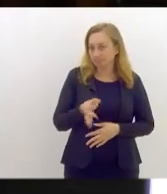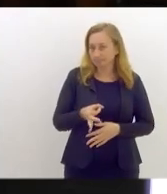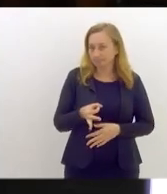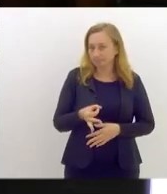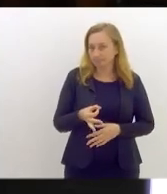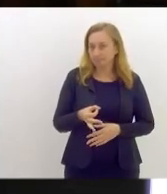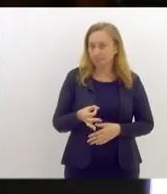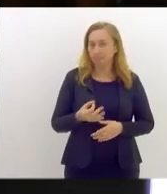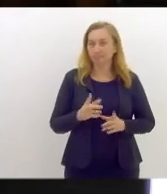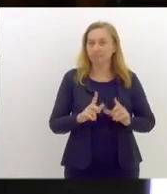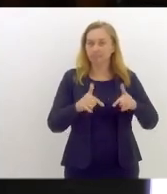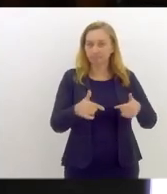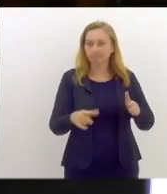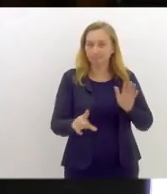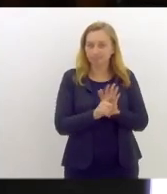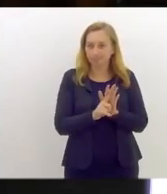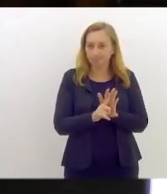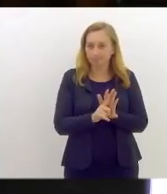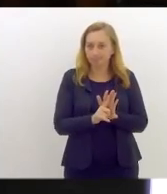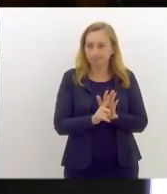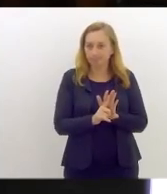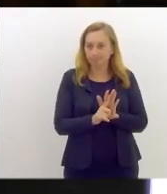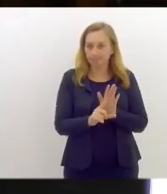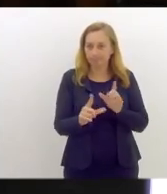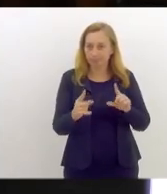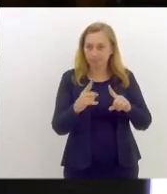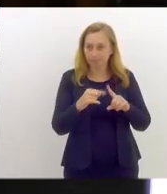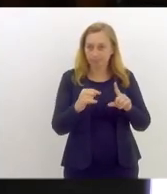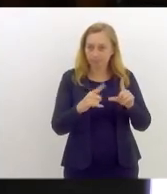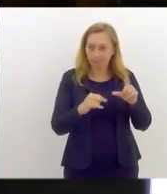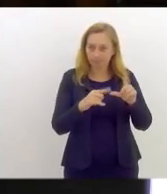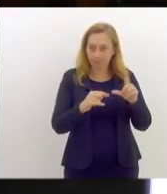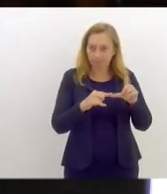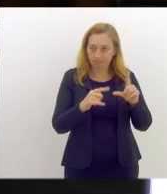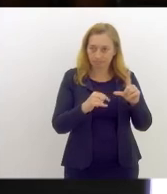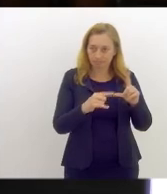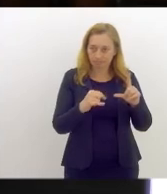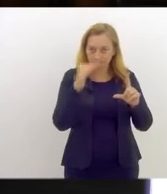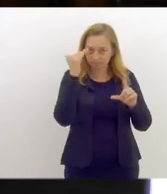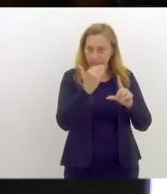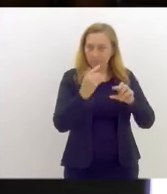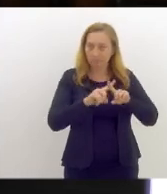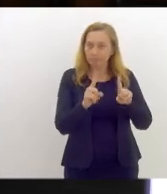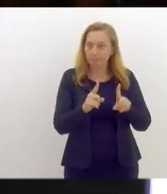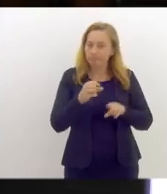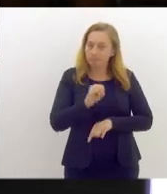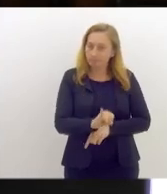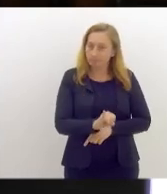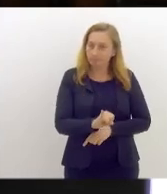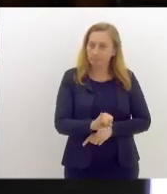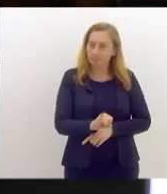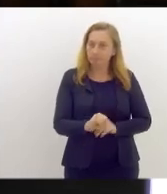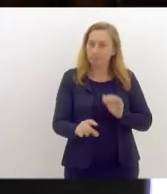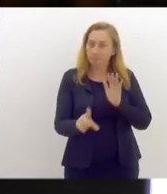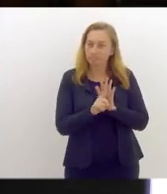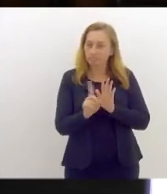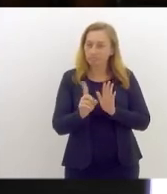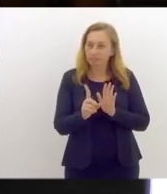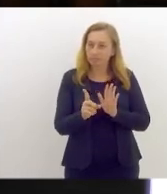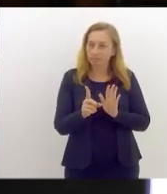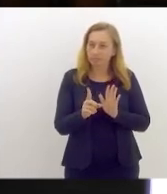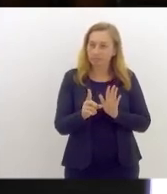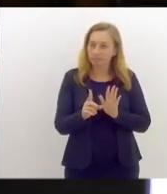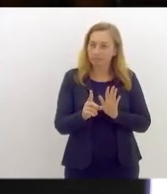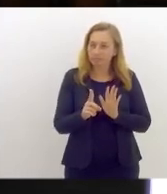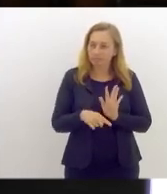aplicar a lei na sua literalidade porque a lei tá atendendo aos fins agora se eventualmente a lei não atender aos